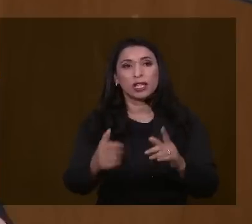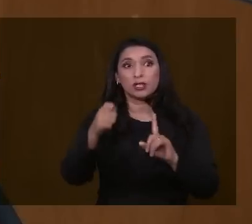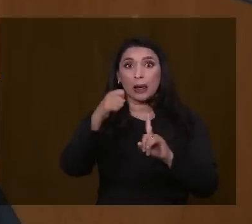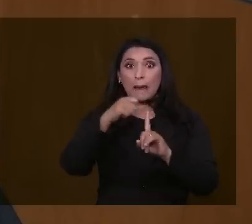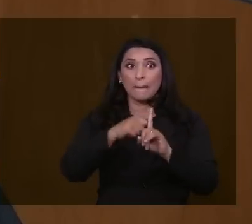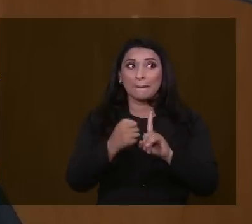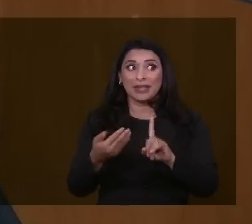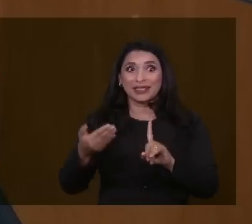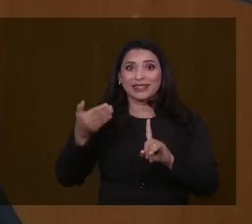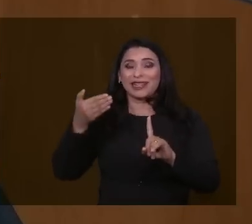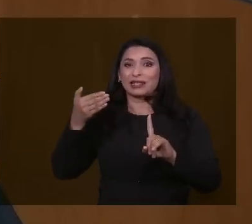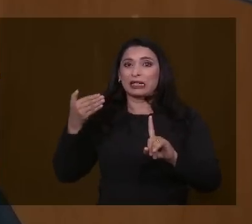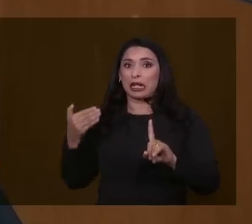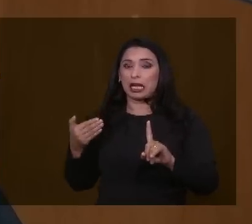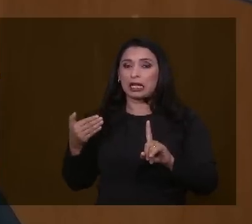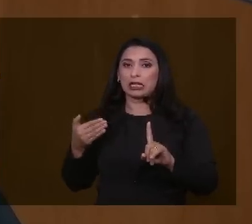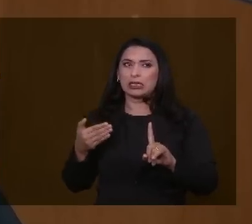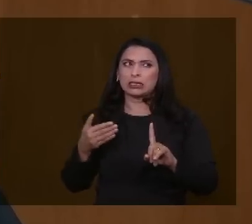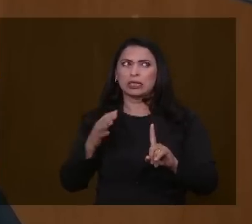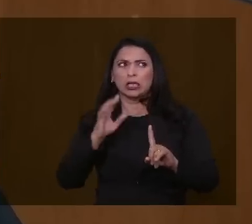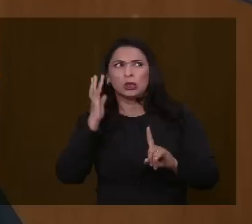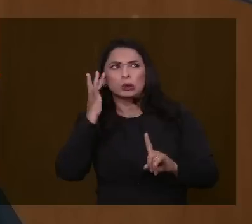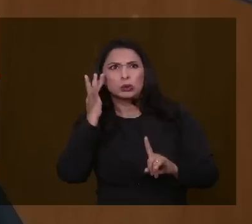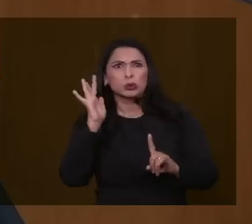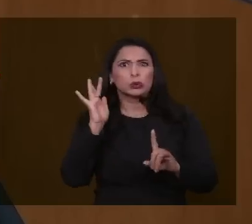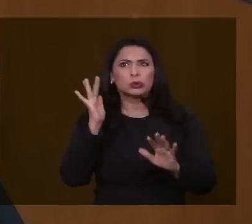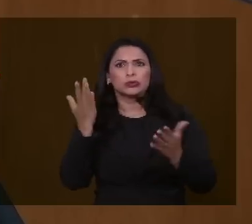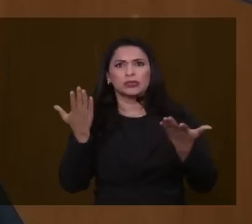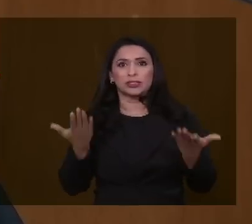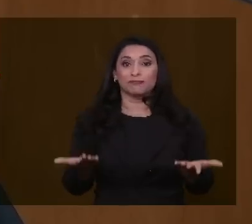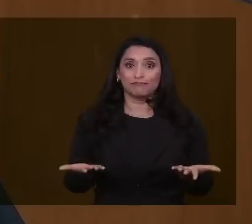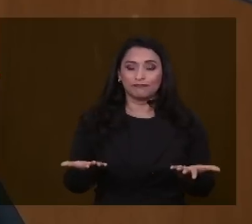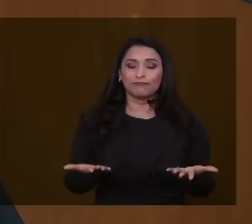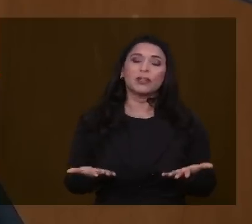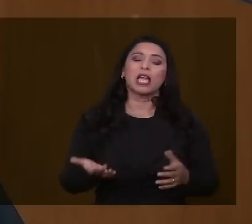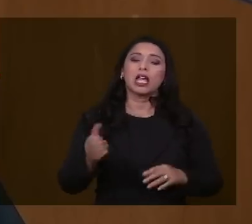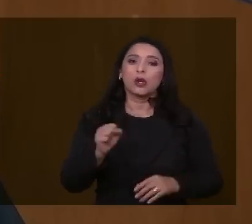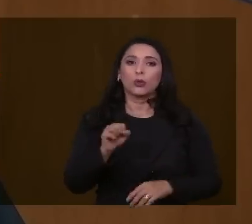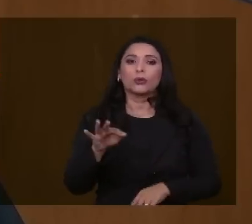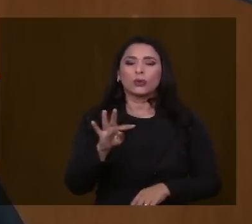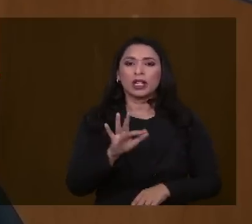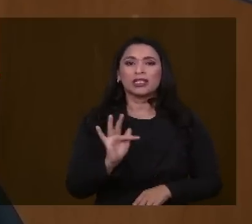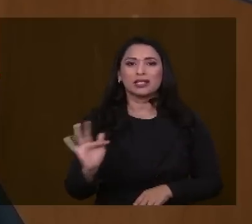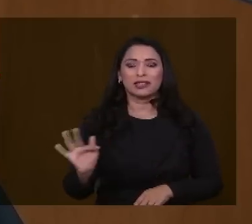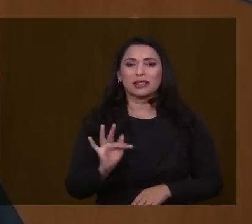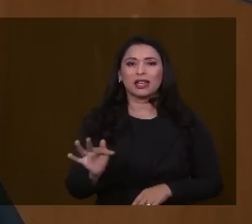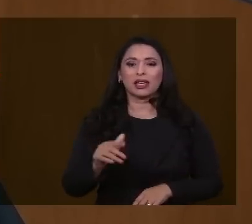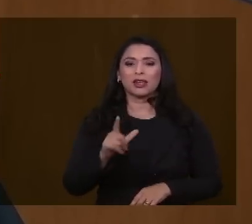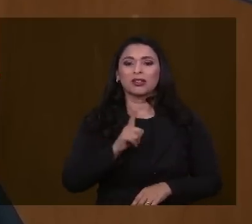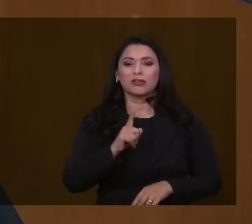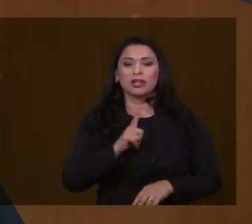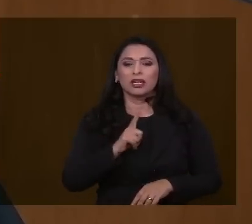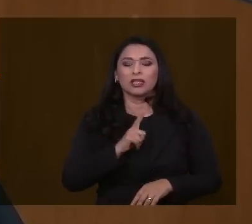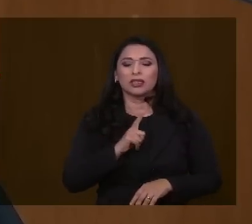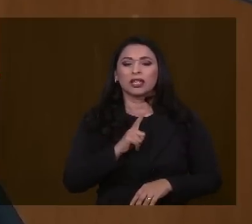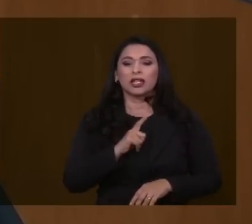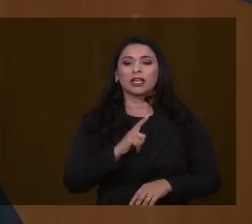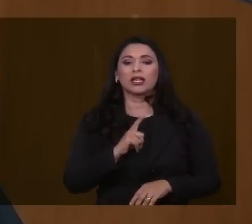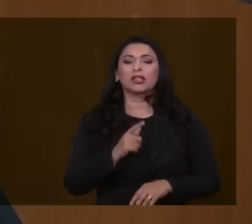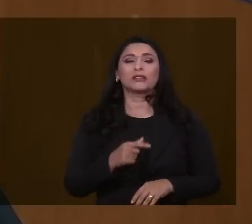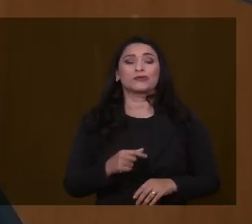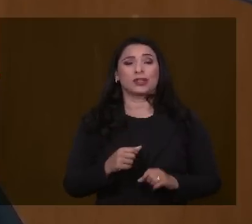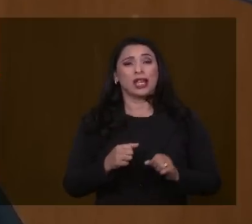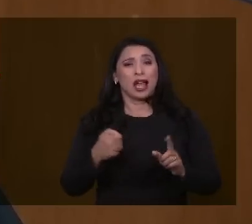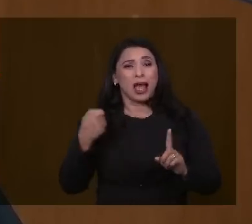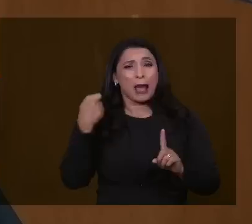muitos considerada uma dúvida. Esta Corte suportou, durante um par de anos, as